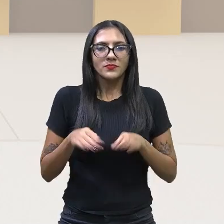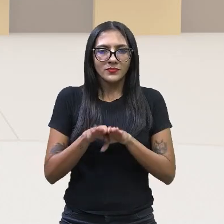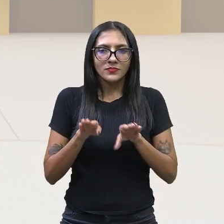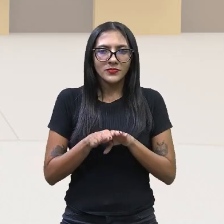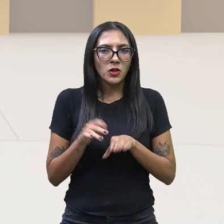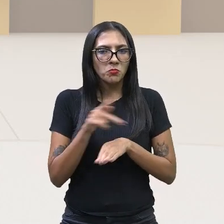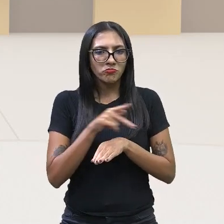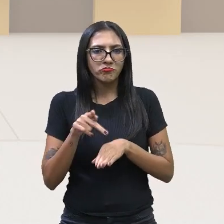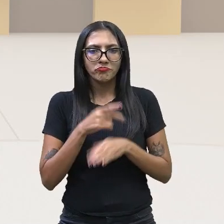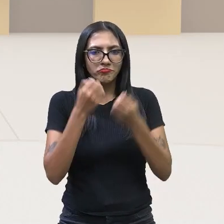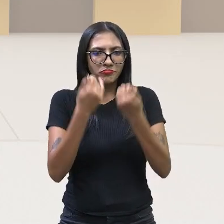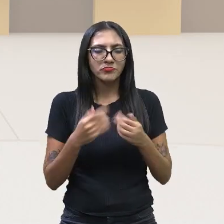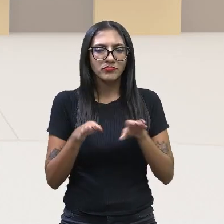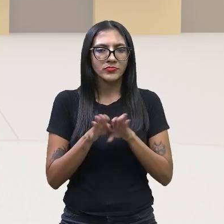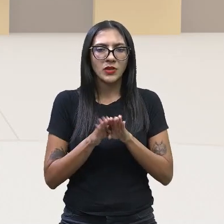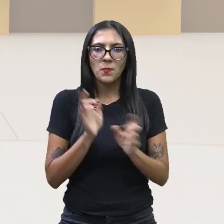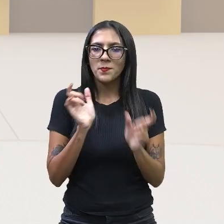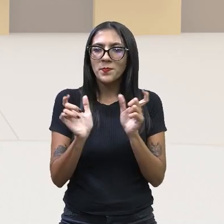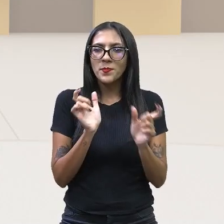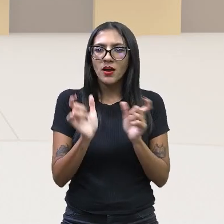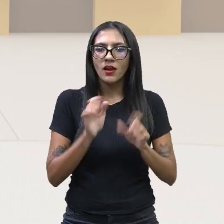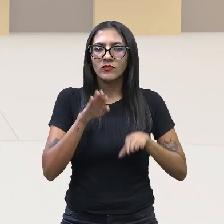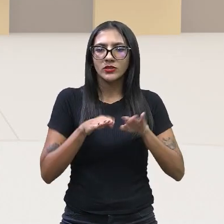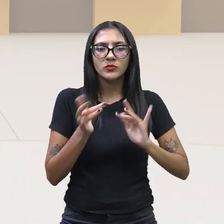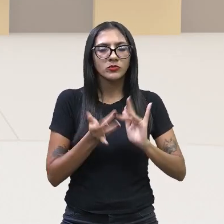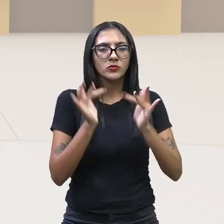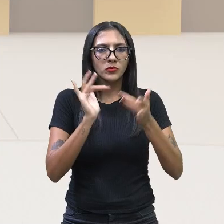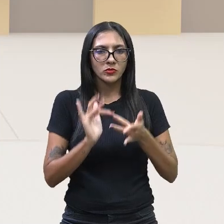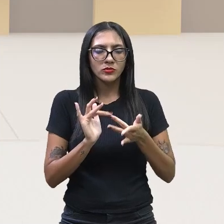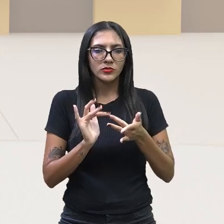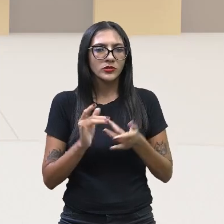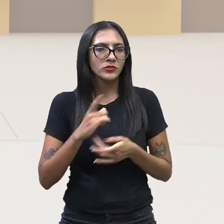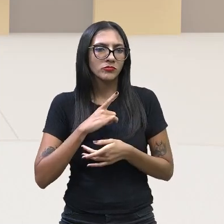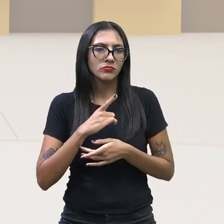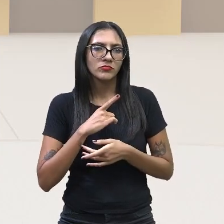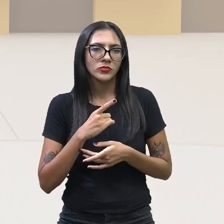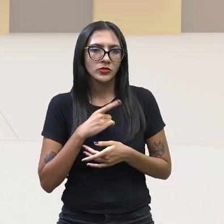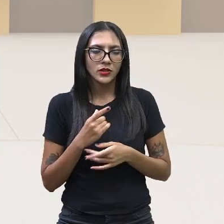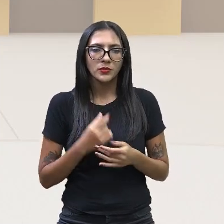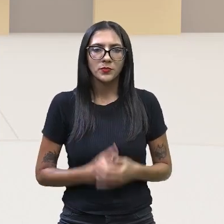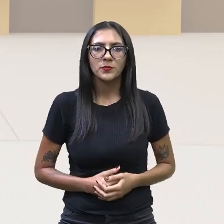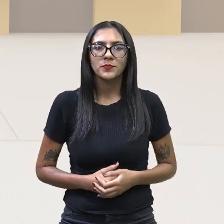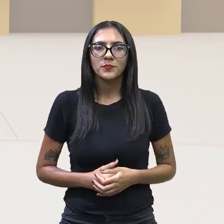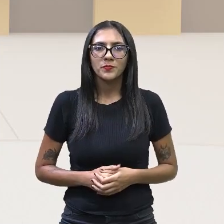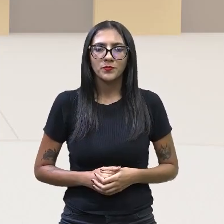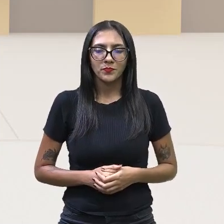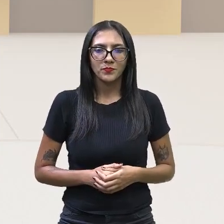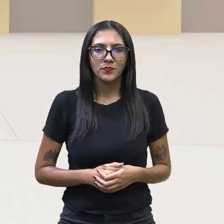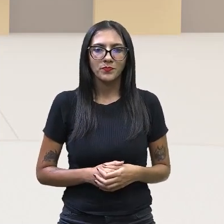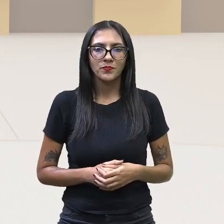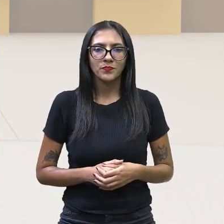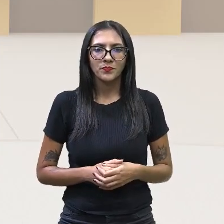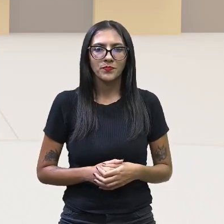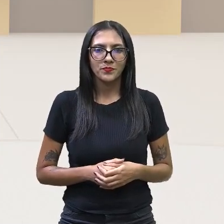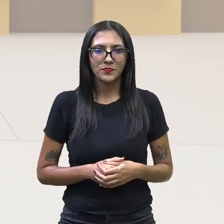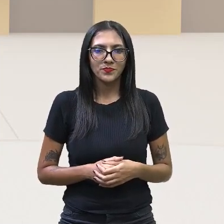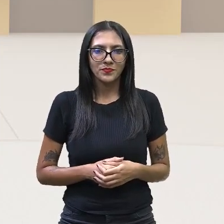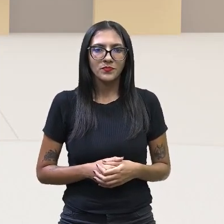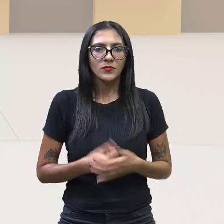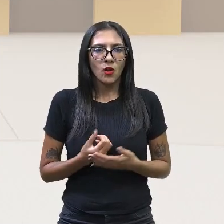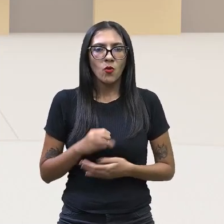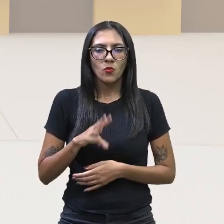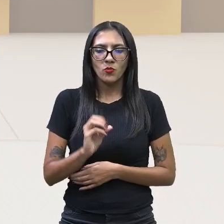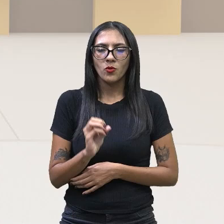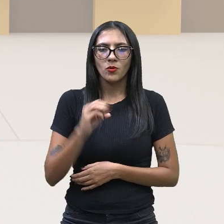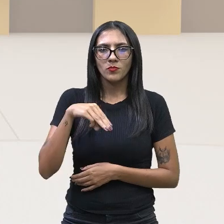para todo mundo, né? Nós temos, então, o prazer de ter uma professora que também fala inglês. Woman, woman. Woman.